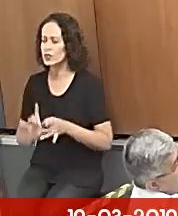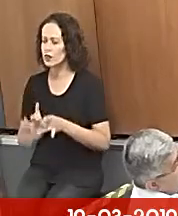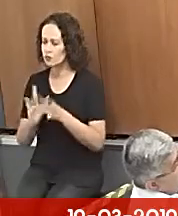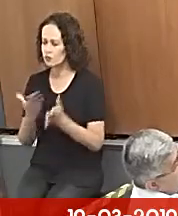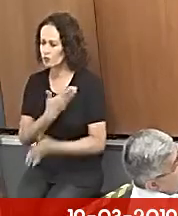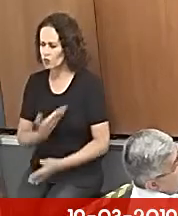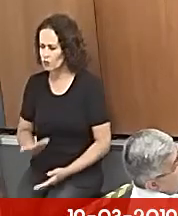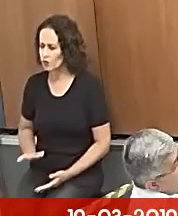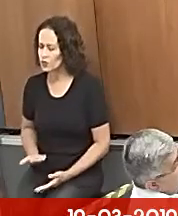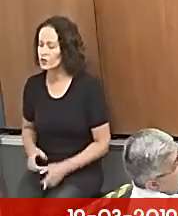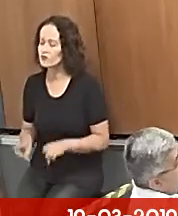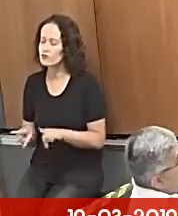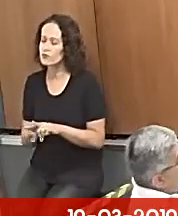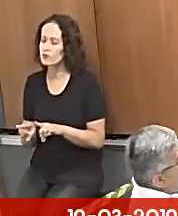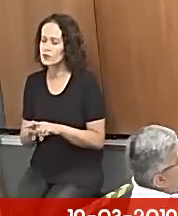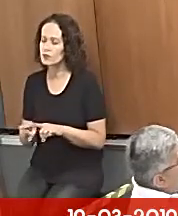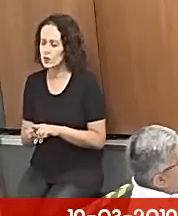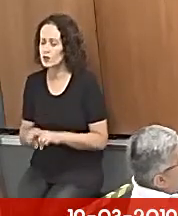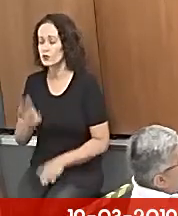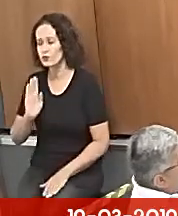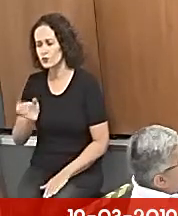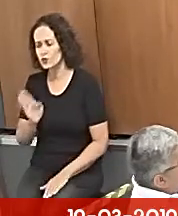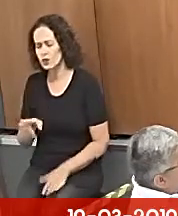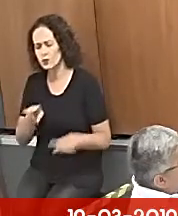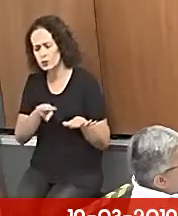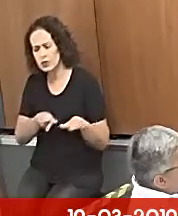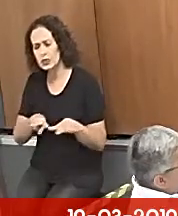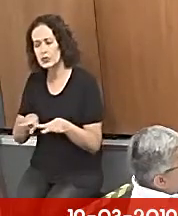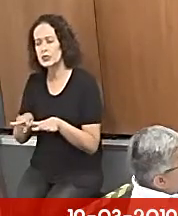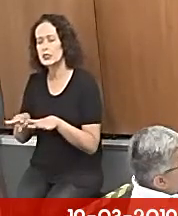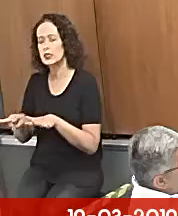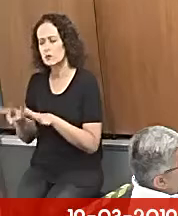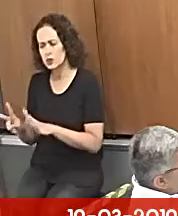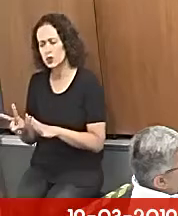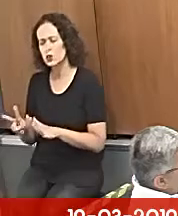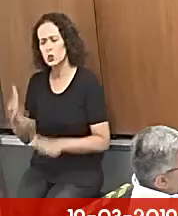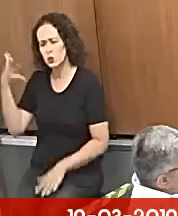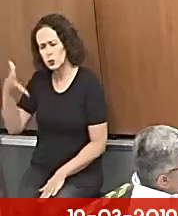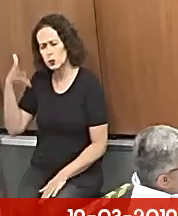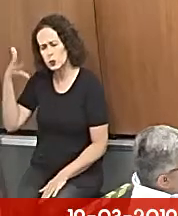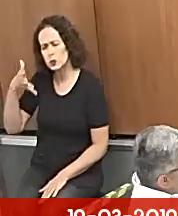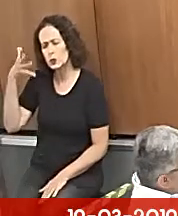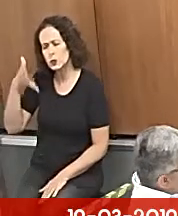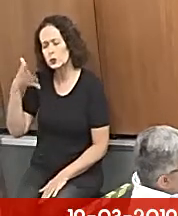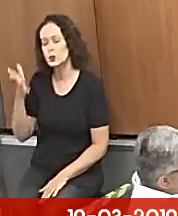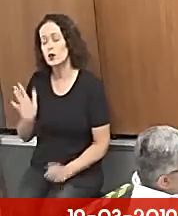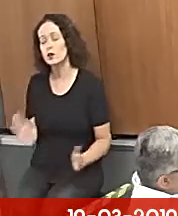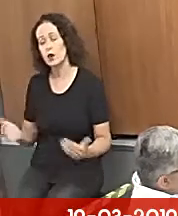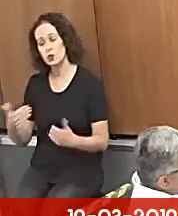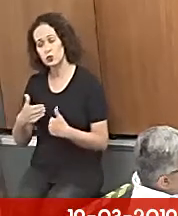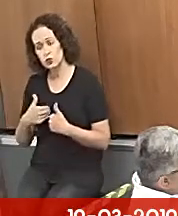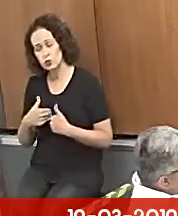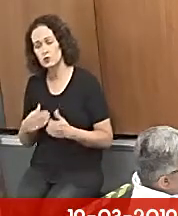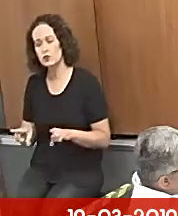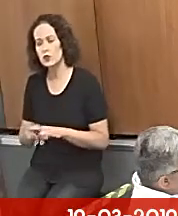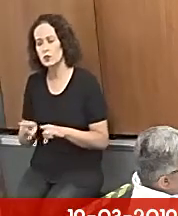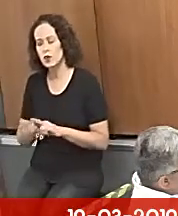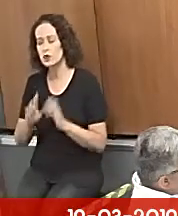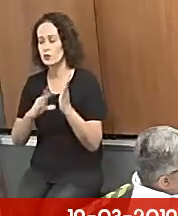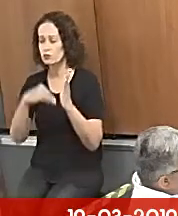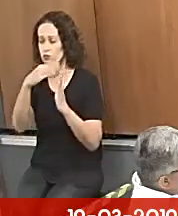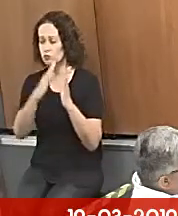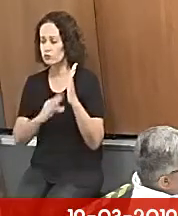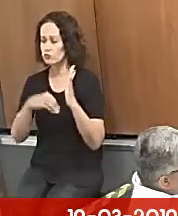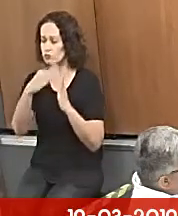presidente dessa comissão já diz temos uma semana intensa com relação é ao autismo fizemos um calendário aqui muito